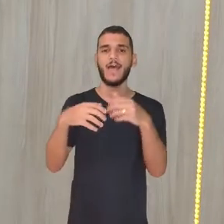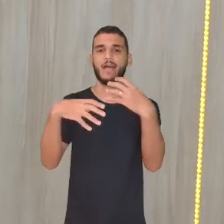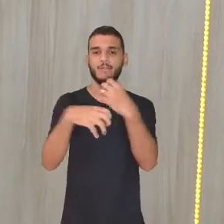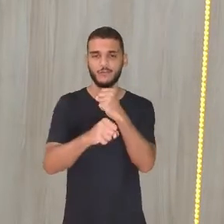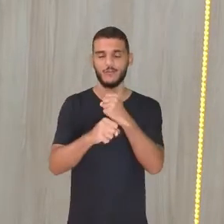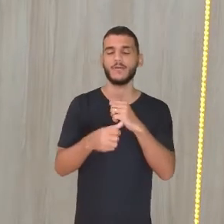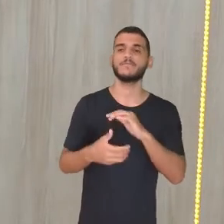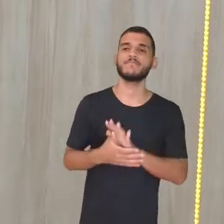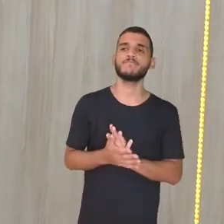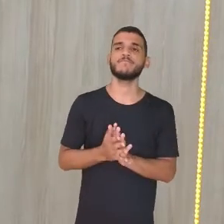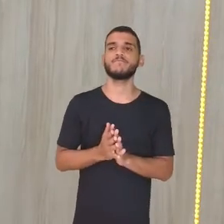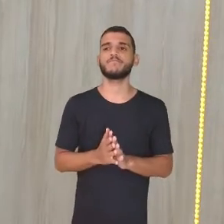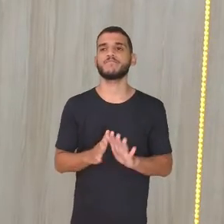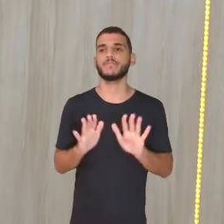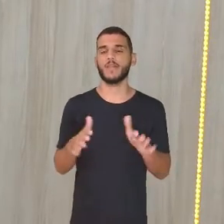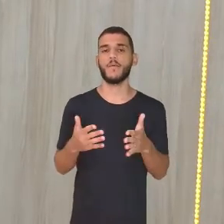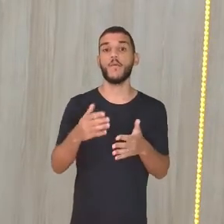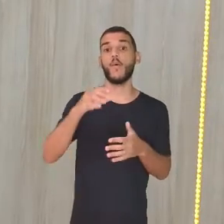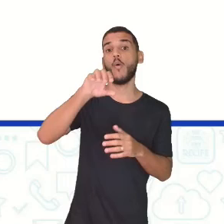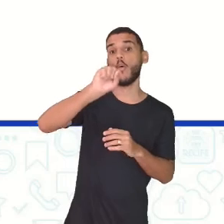observe. R$